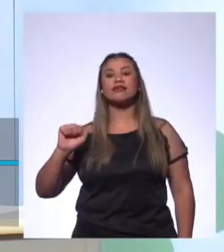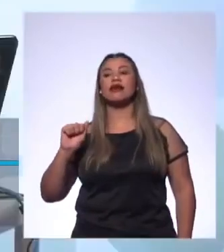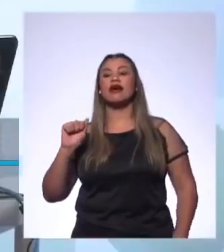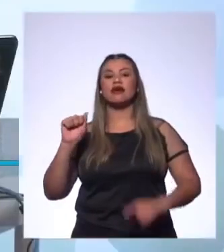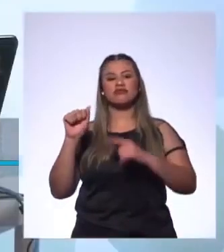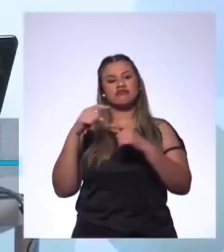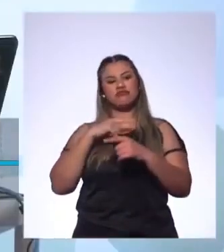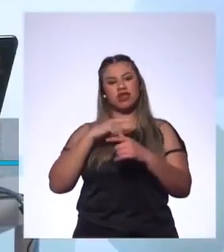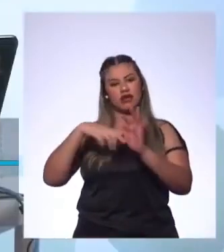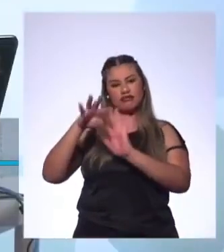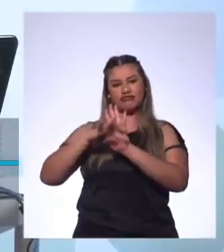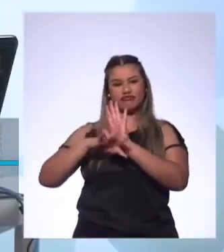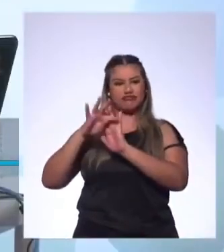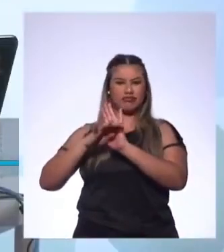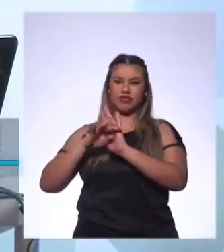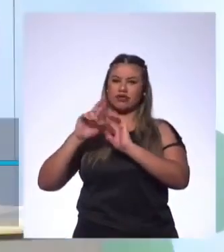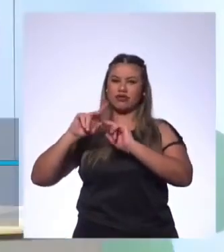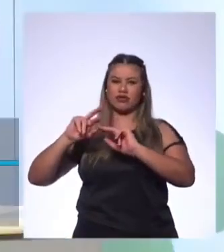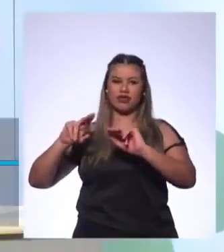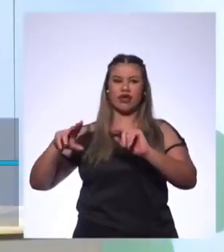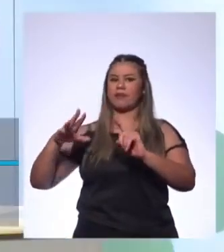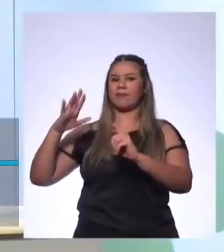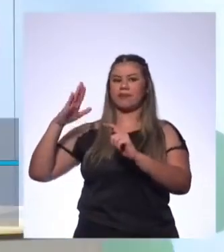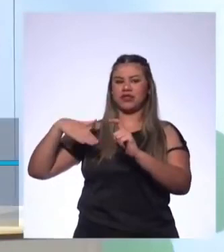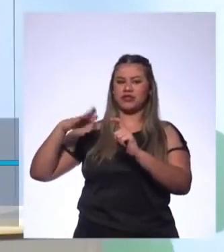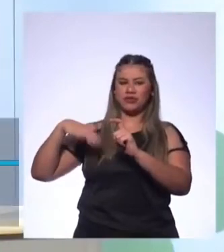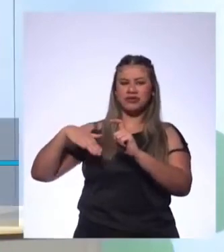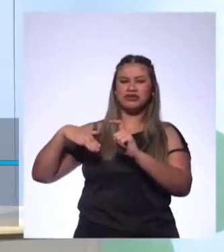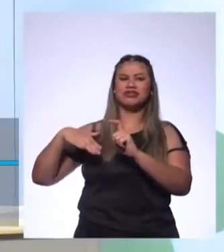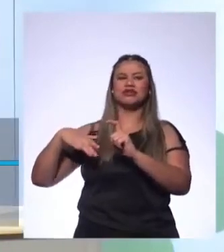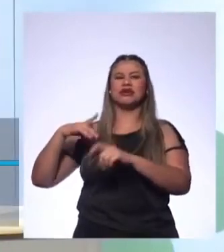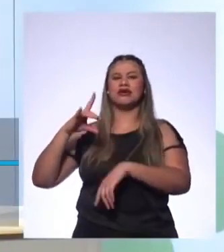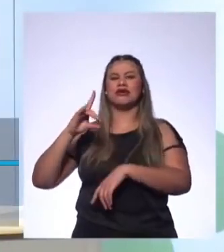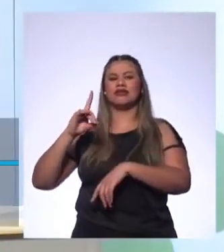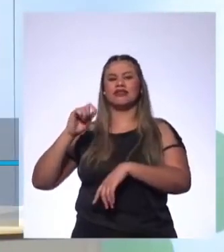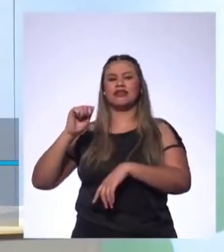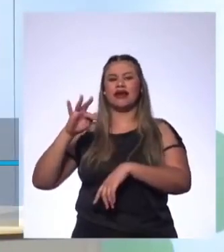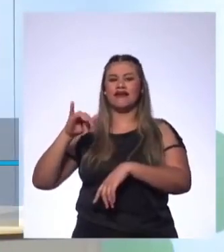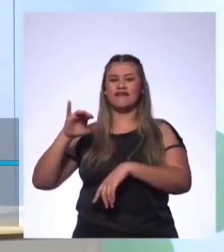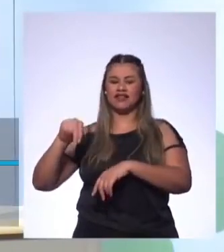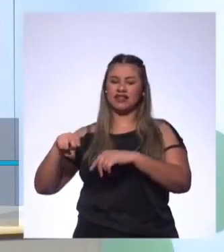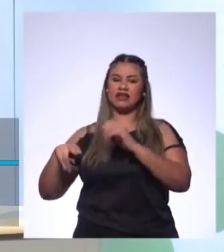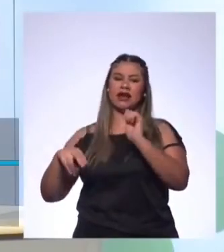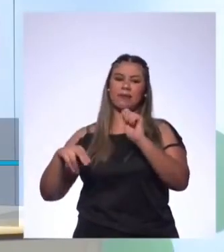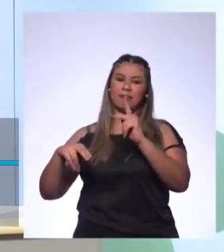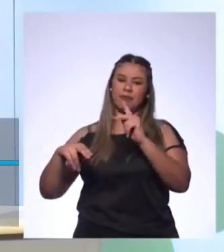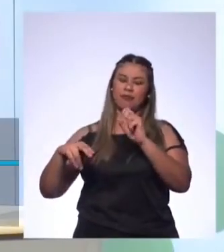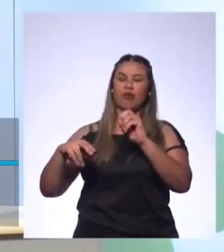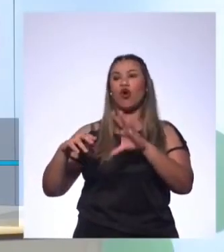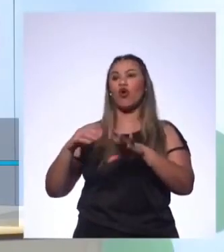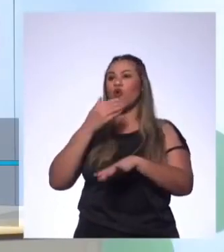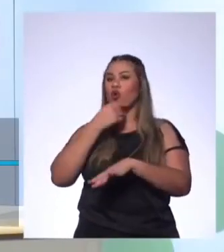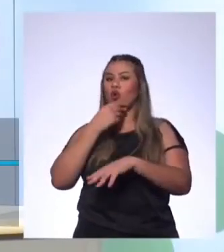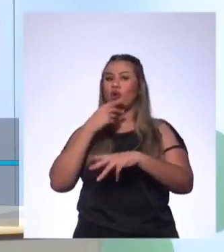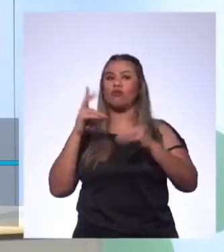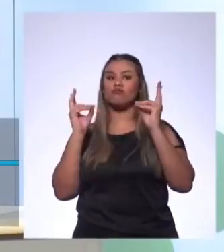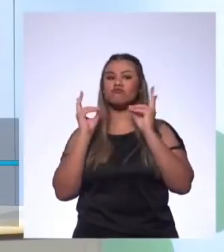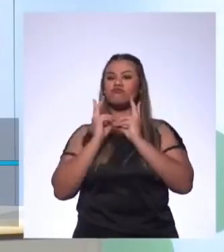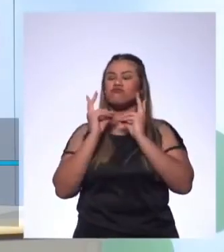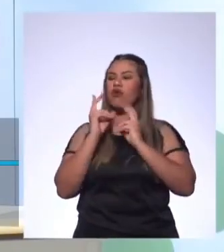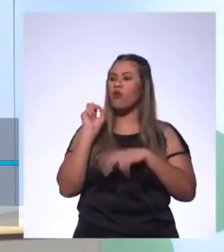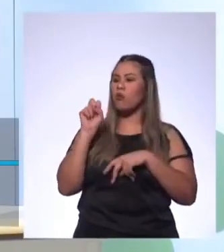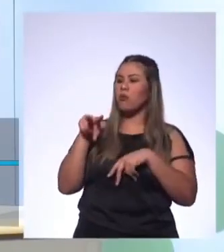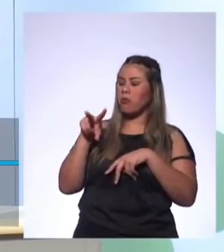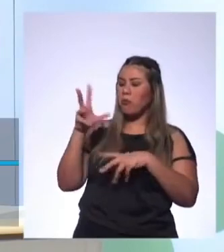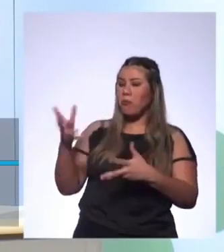na mitologia, Daphne e Apolo, né? Que é os amores proibidos, tem na mitologia também. Aí ele usa aqui, e